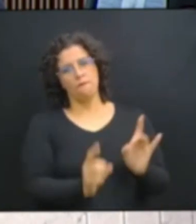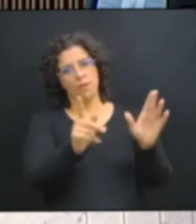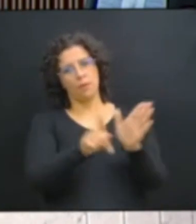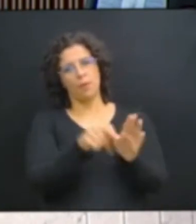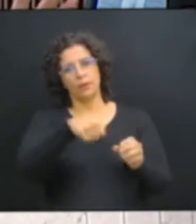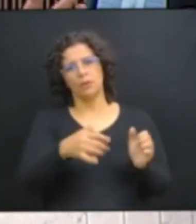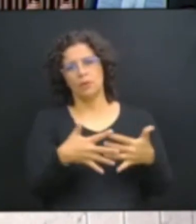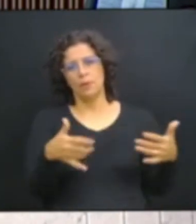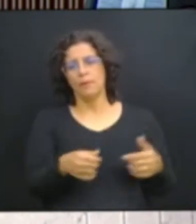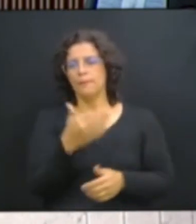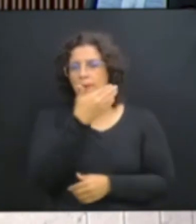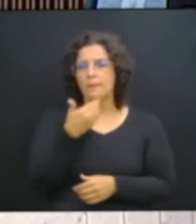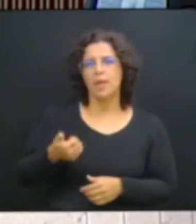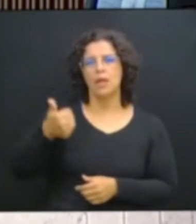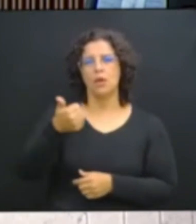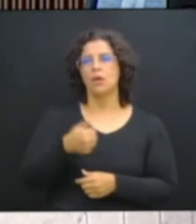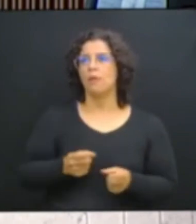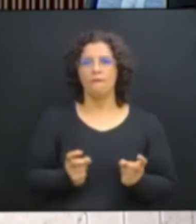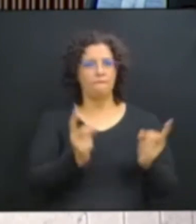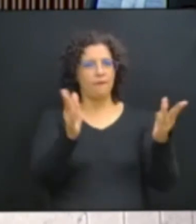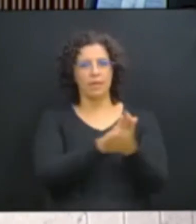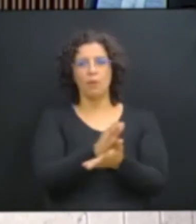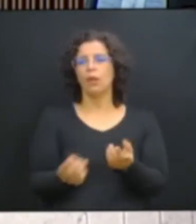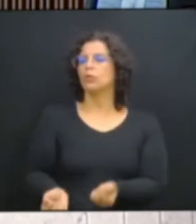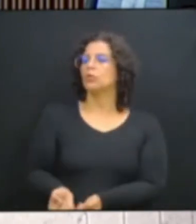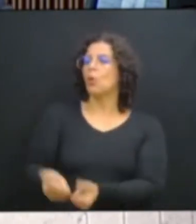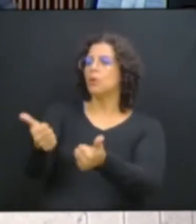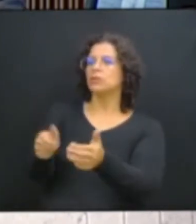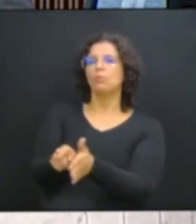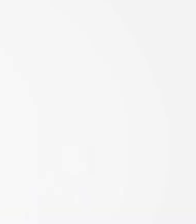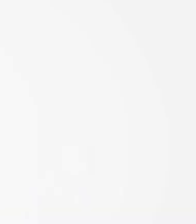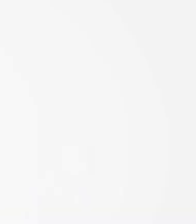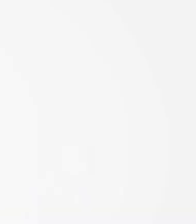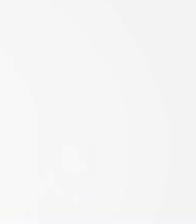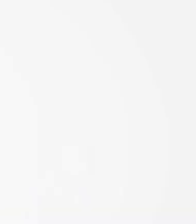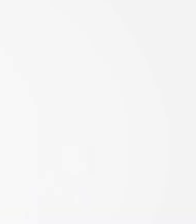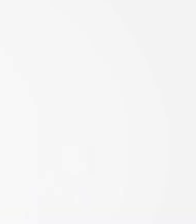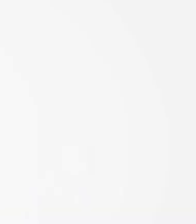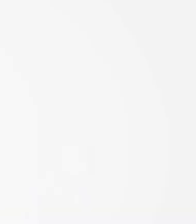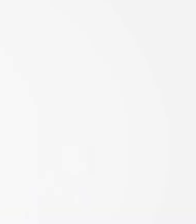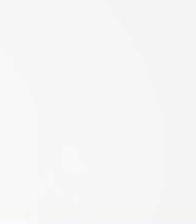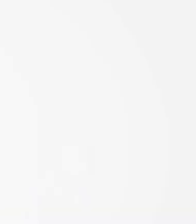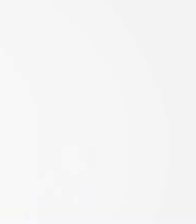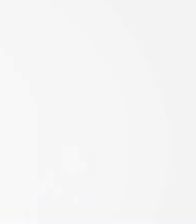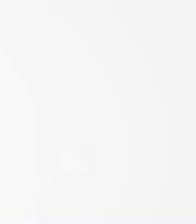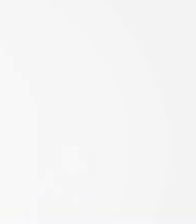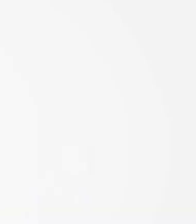Copel. Melhor, não é venda, é doação ao mercado.